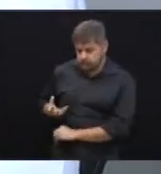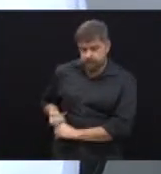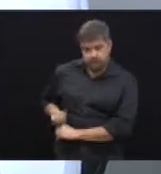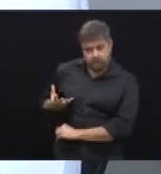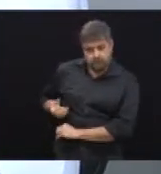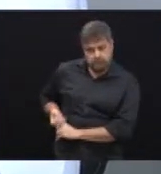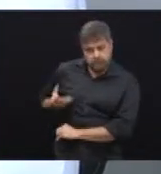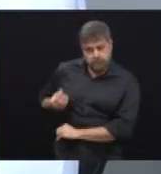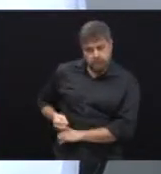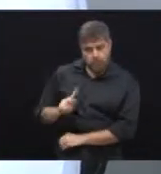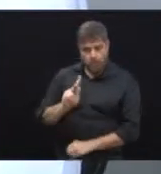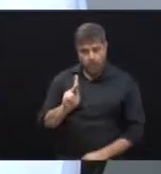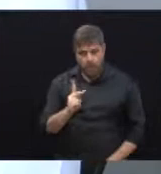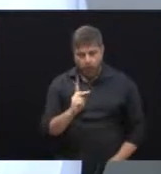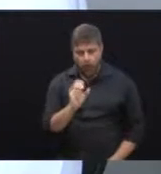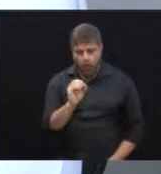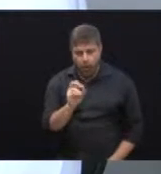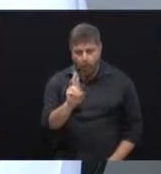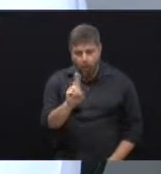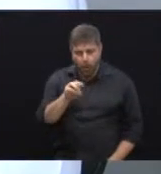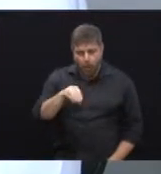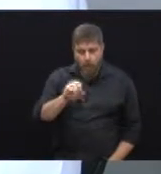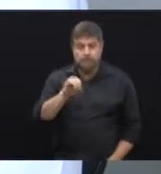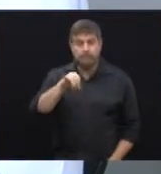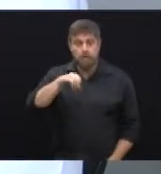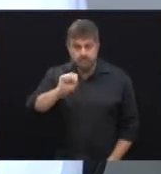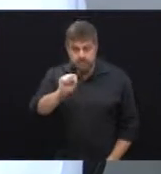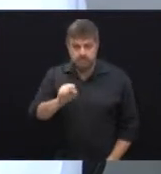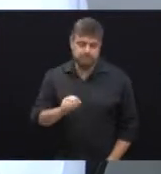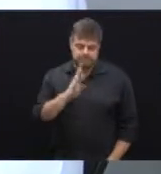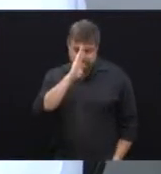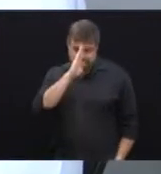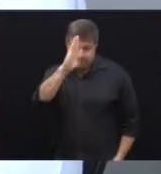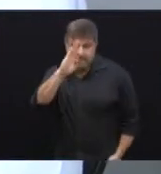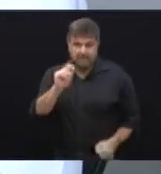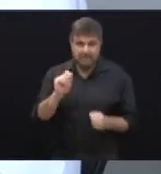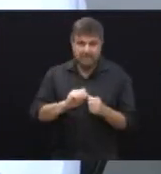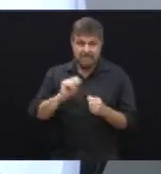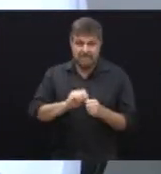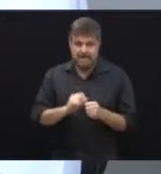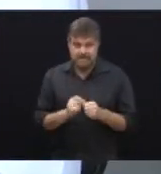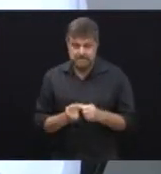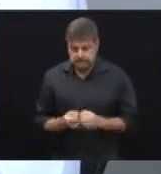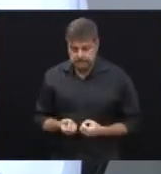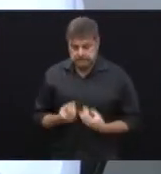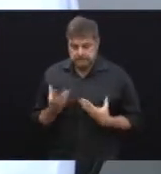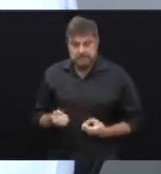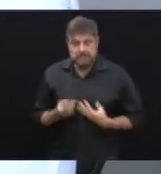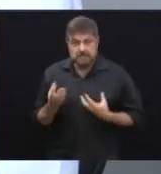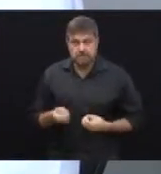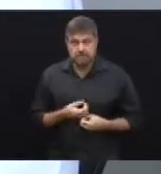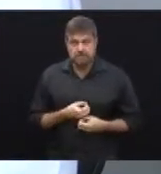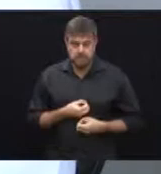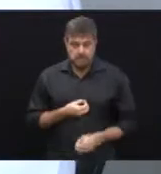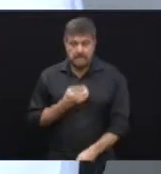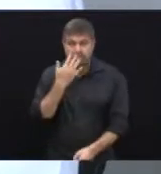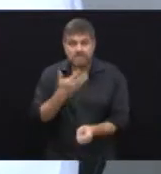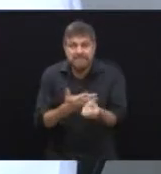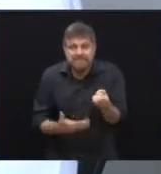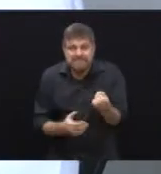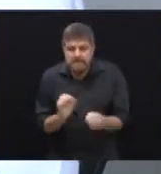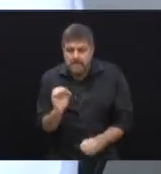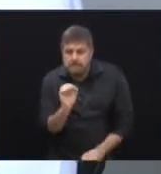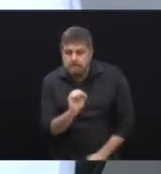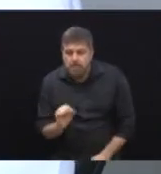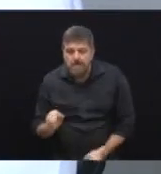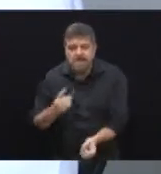dos hormônios, assim, que é muito importante, é a eritropoetina, que é quem estimula a medula óssea da